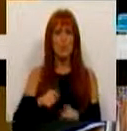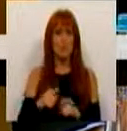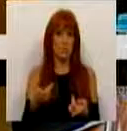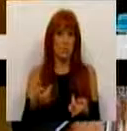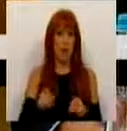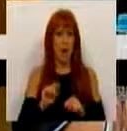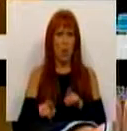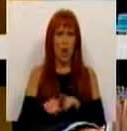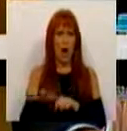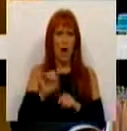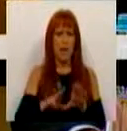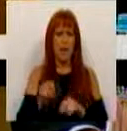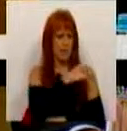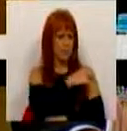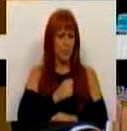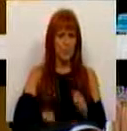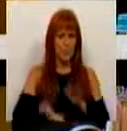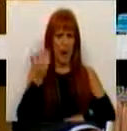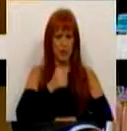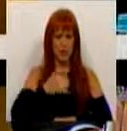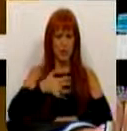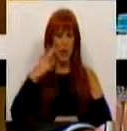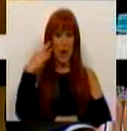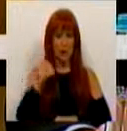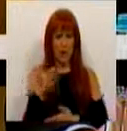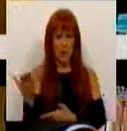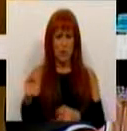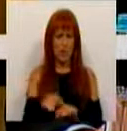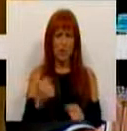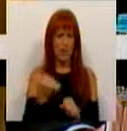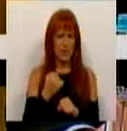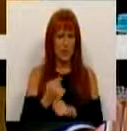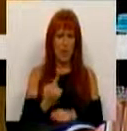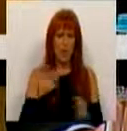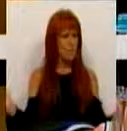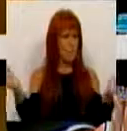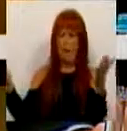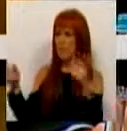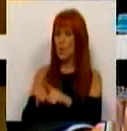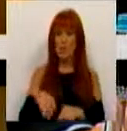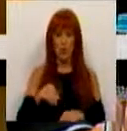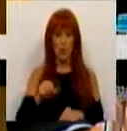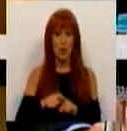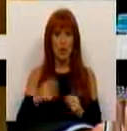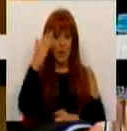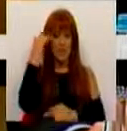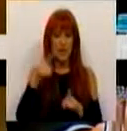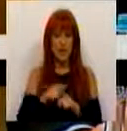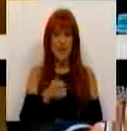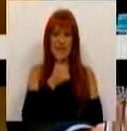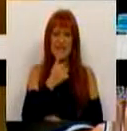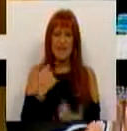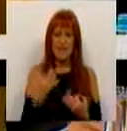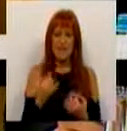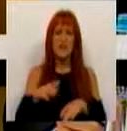do mais constitui a área mais representativa do nosso património natural, é uma tarefa que deve mobilizar quem no território tem uma capacidade